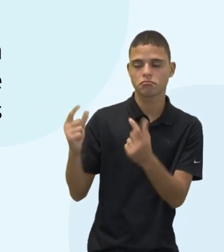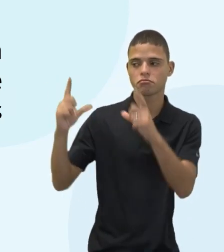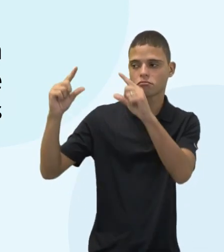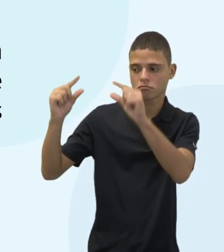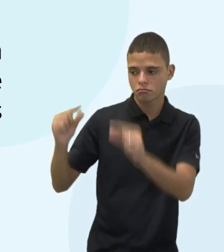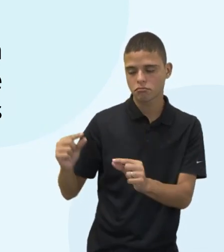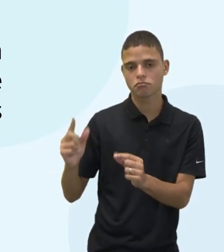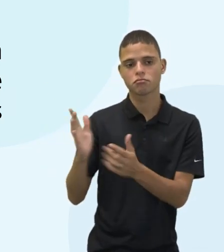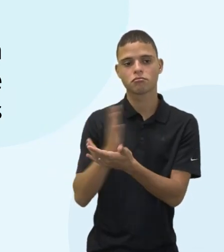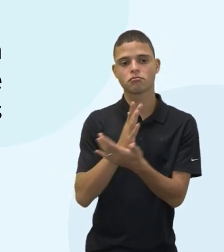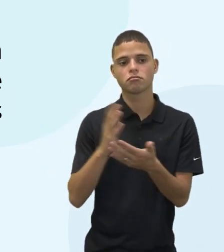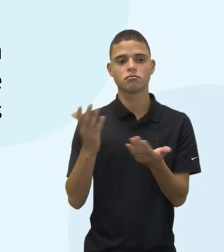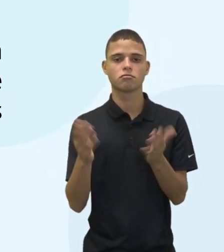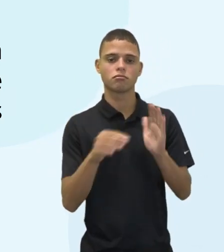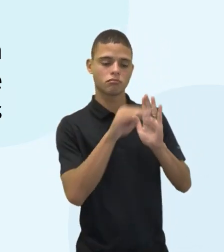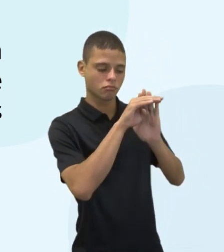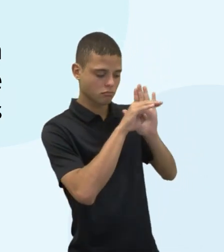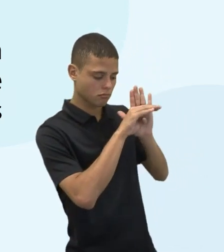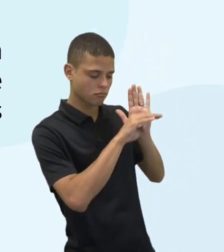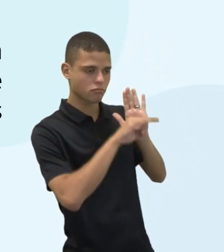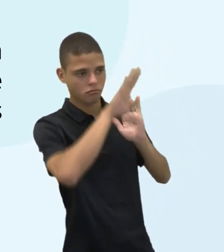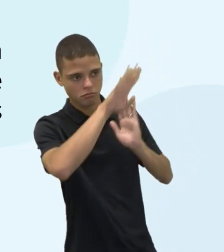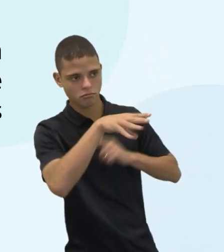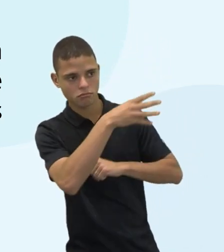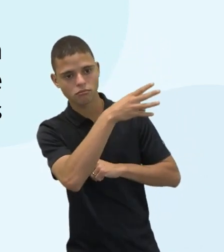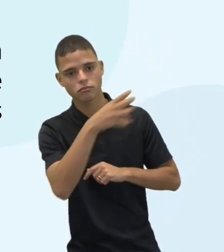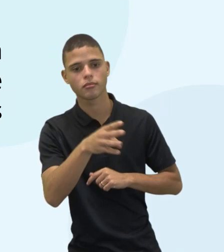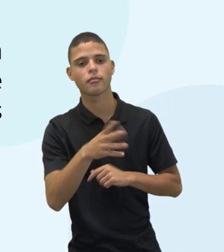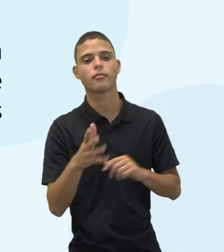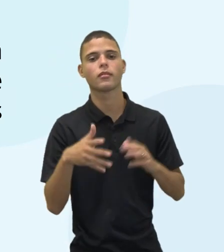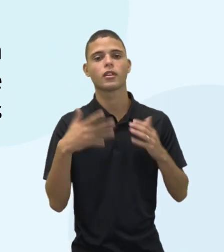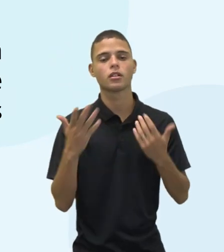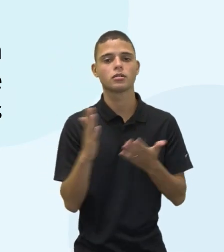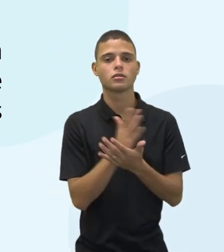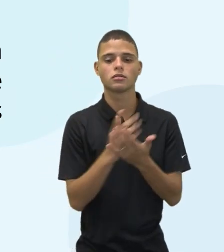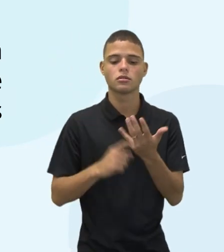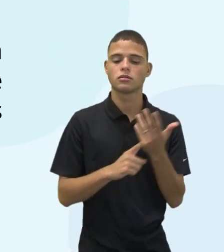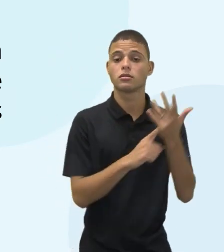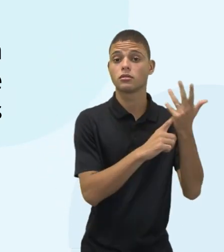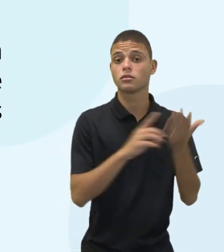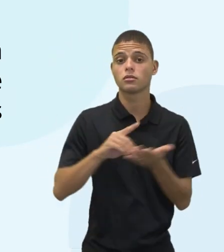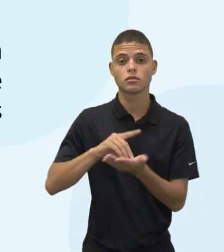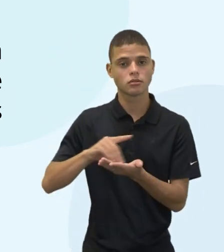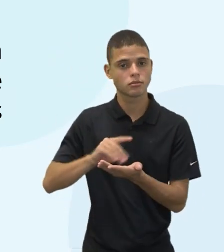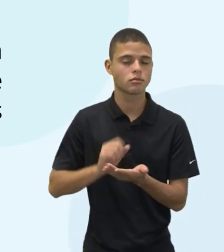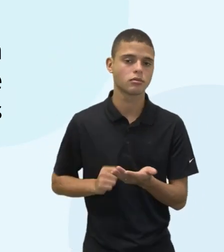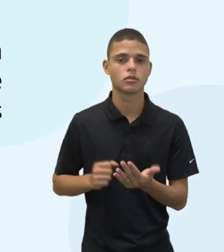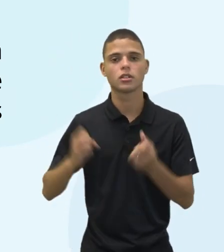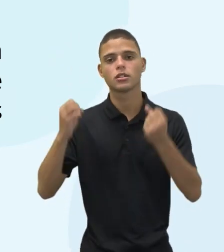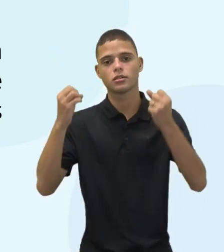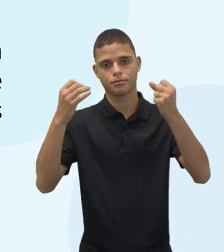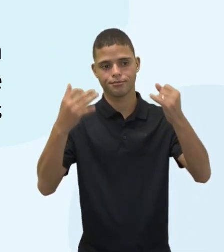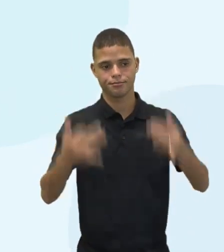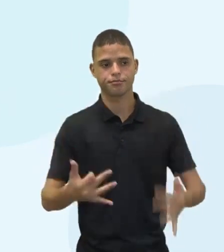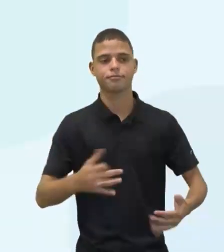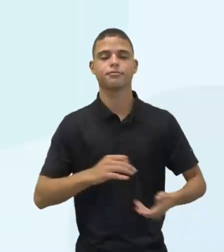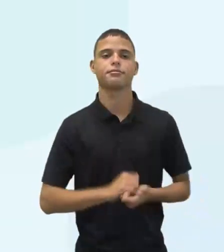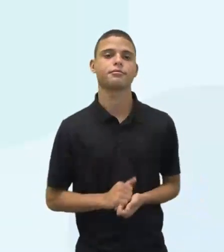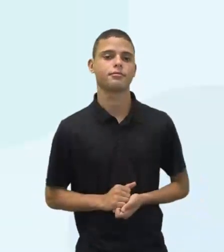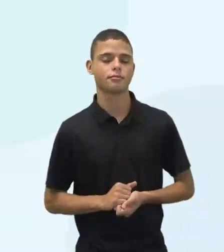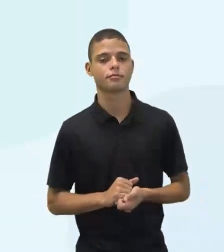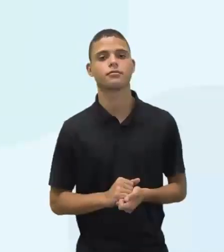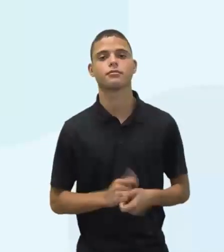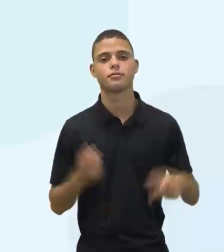de malhas quadriculadas, plano cartesiano ou tecnologias digitais. Ao justificar-se, em primeiro lugar, sobre a necessidade do